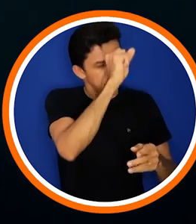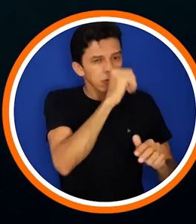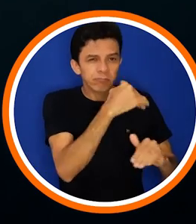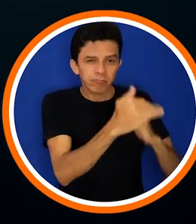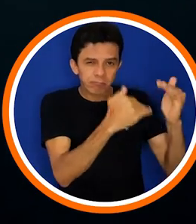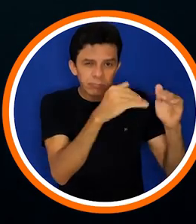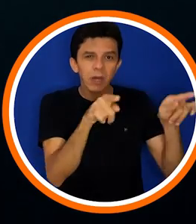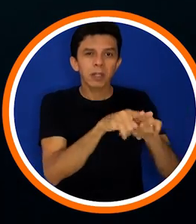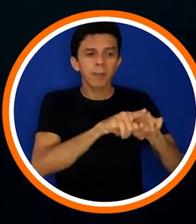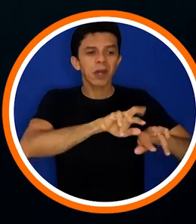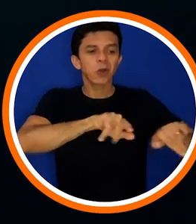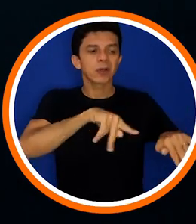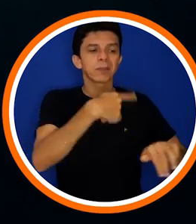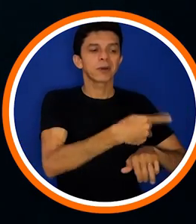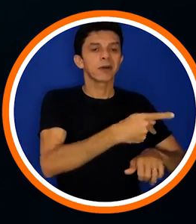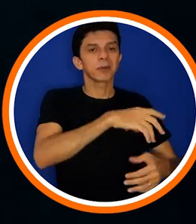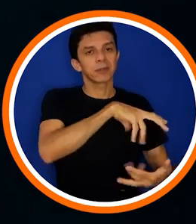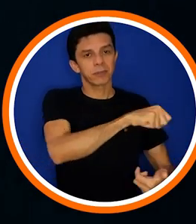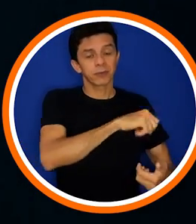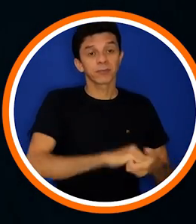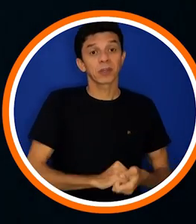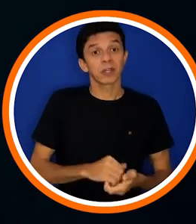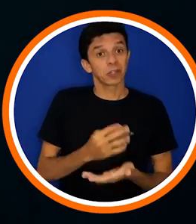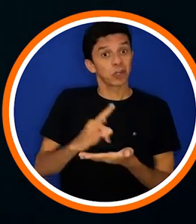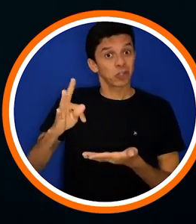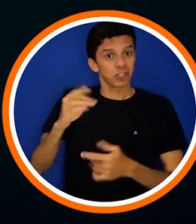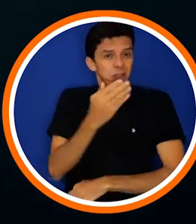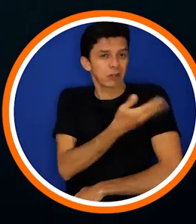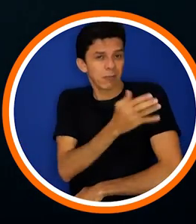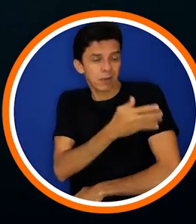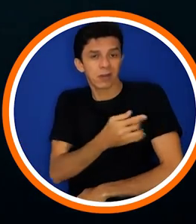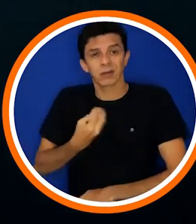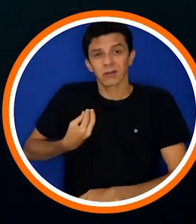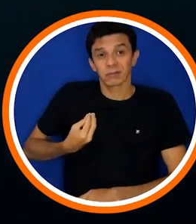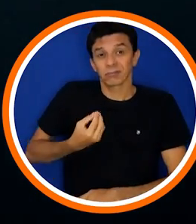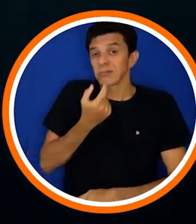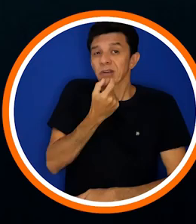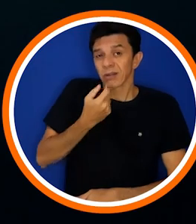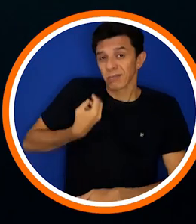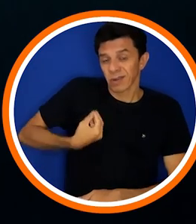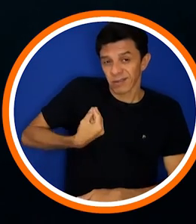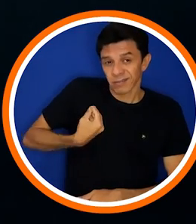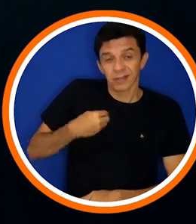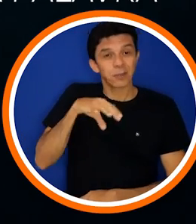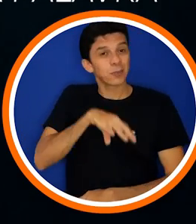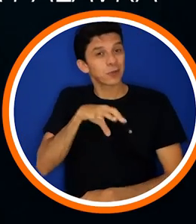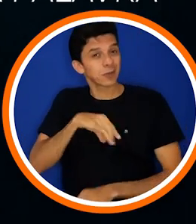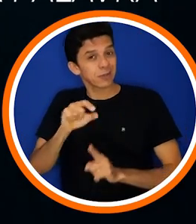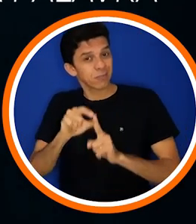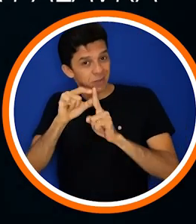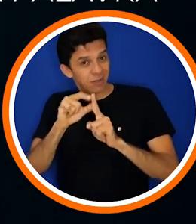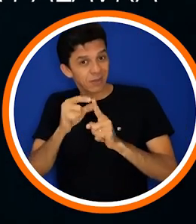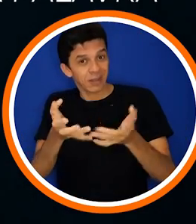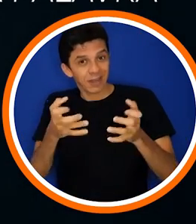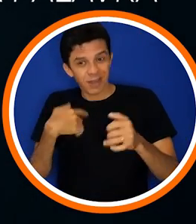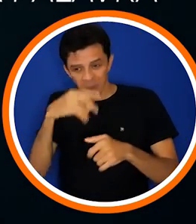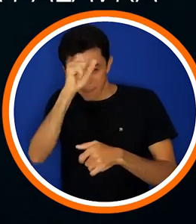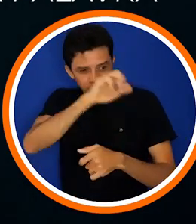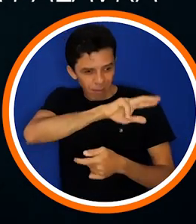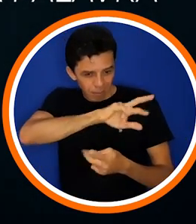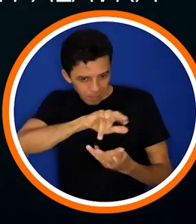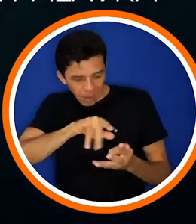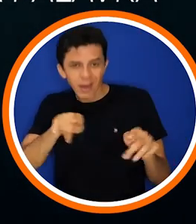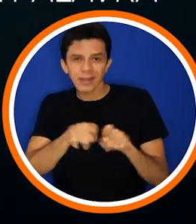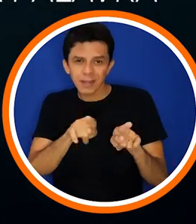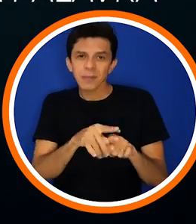da defesa da fé e os tipos de visão sobre as coisas deste mundo. Teologia na Prática, Inglês para a Vida, Português com a Palavra, para quem